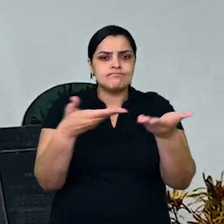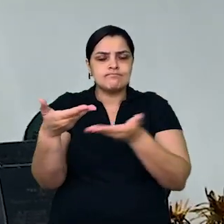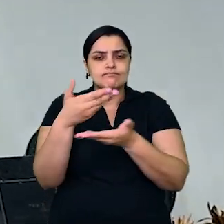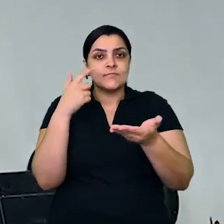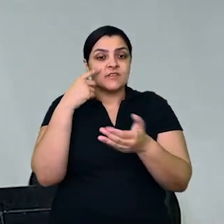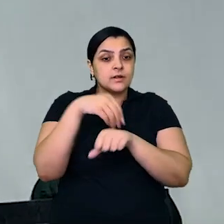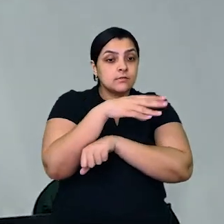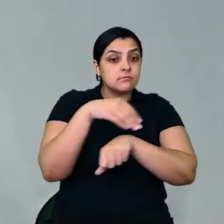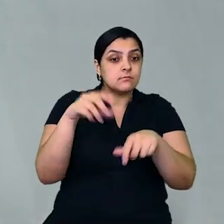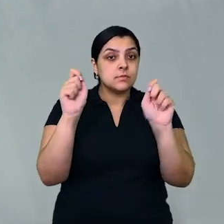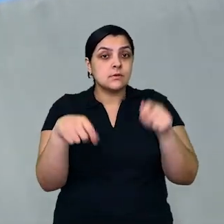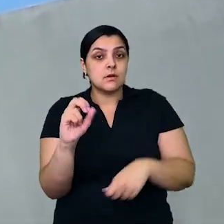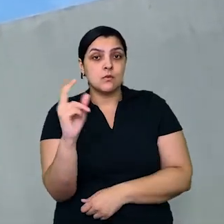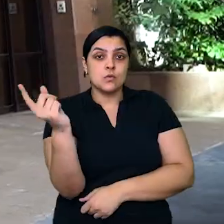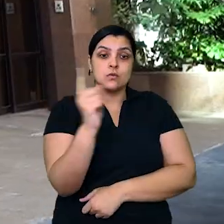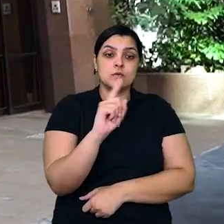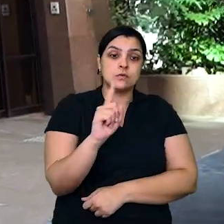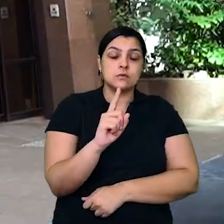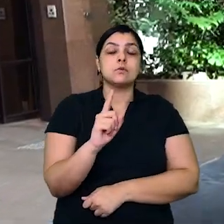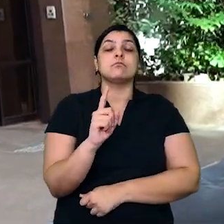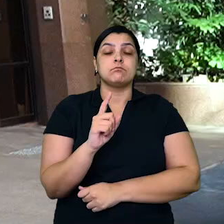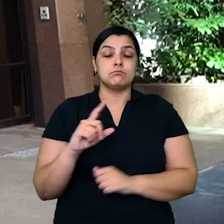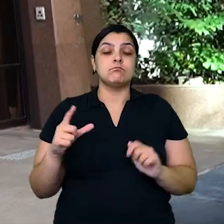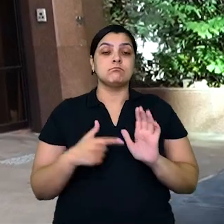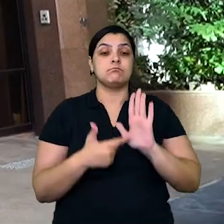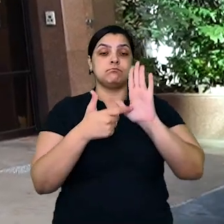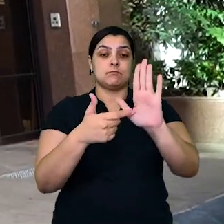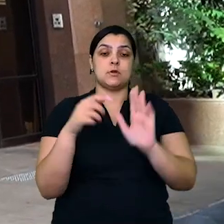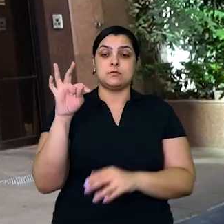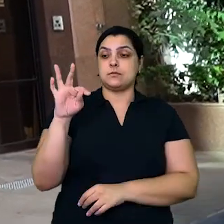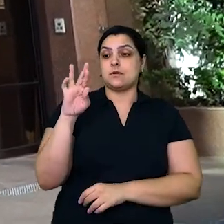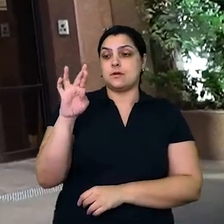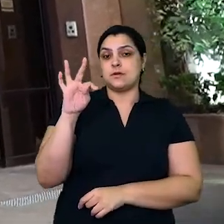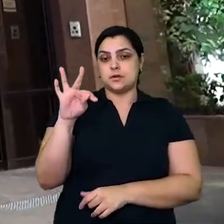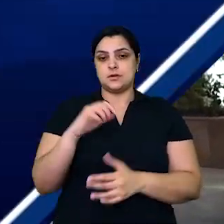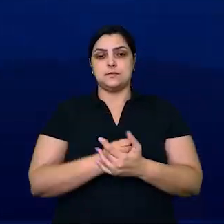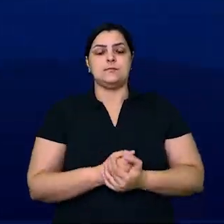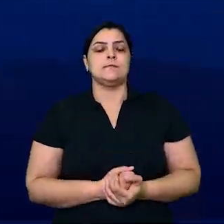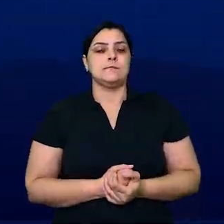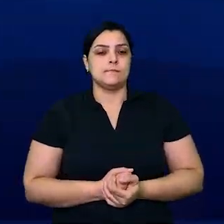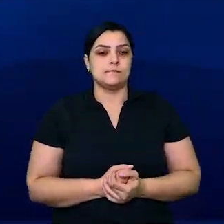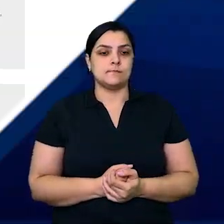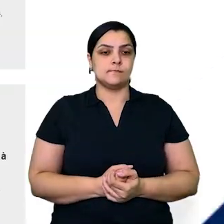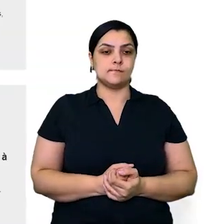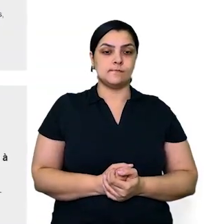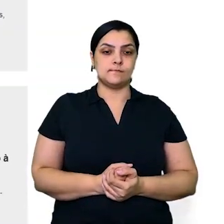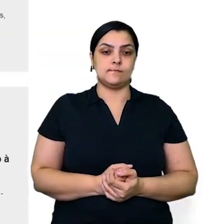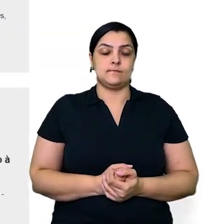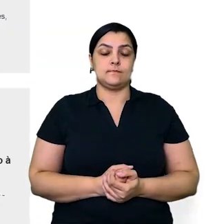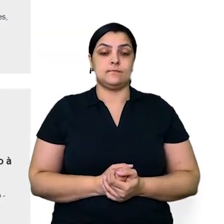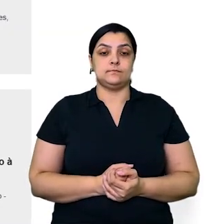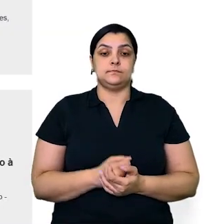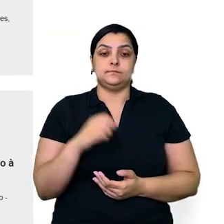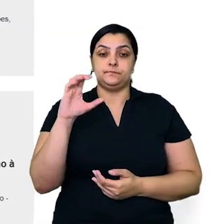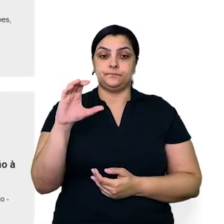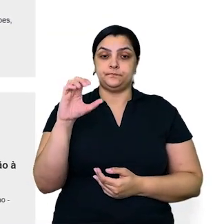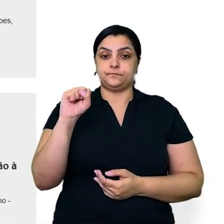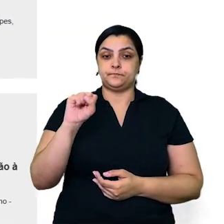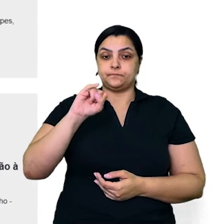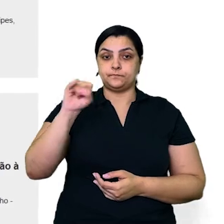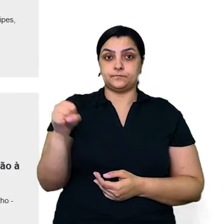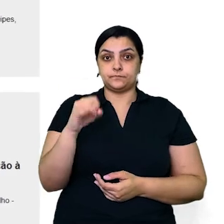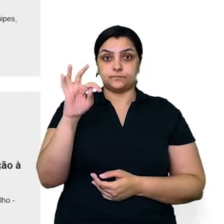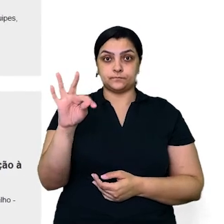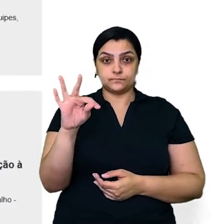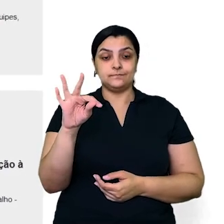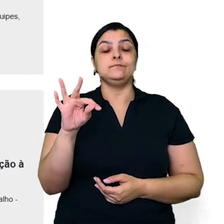auxílio de mediadores e conciliadores indicados pelos regionais. O Conselho Superior da Justiça do